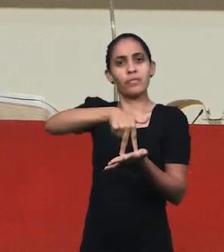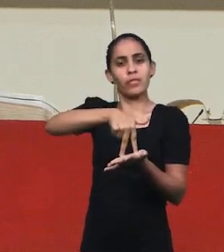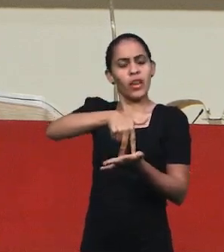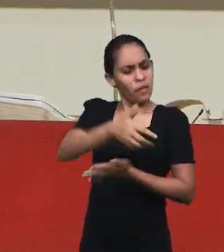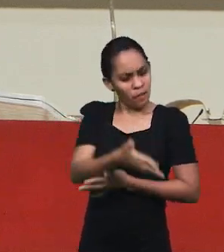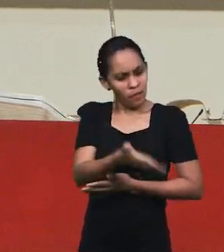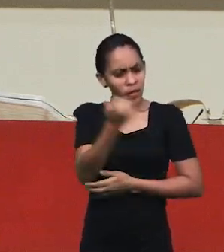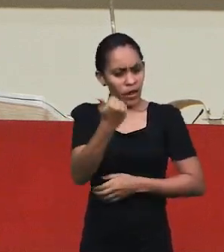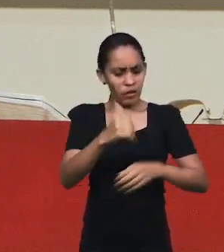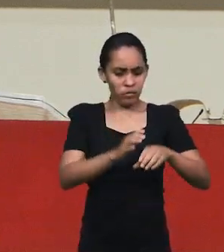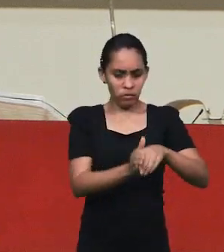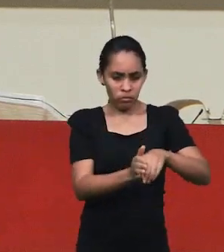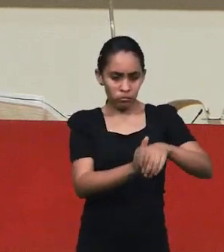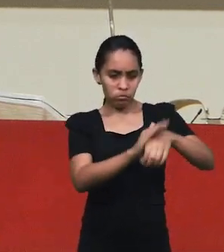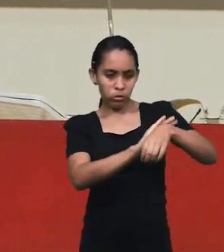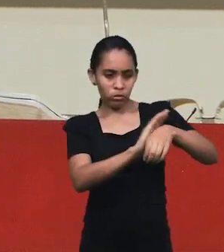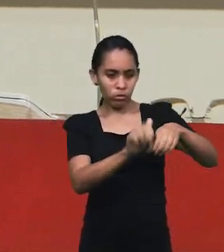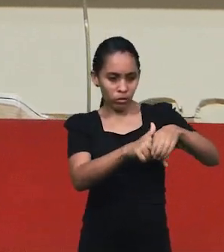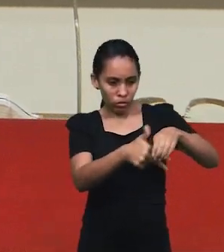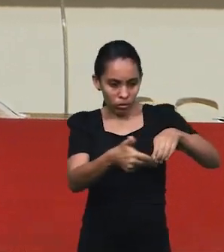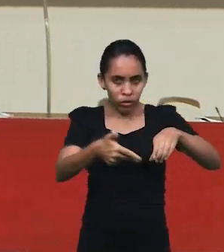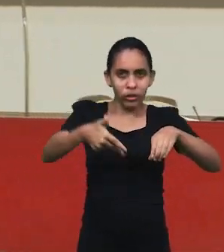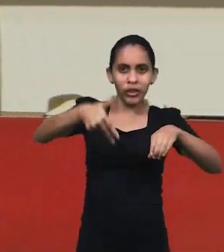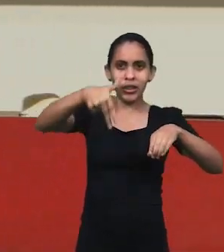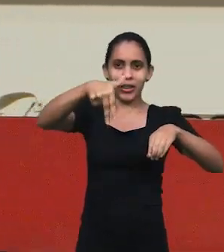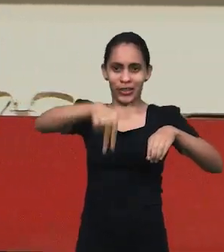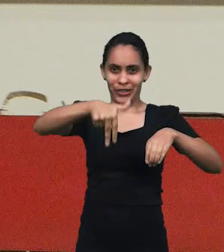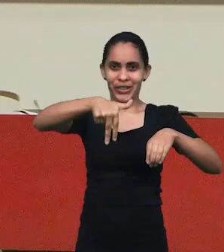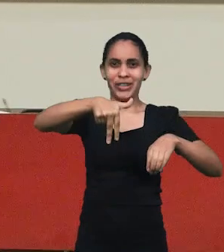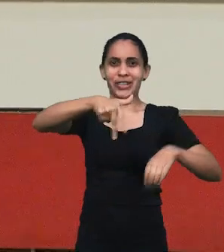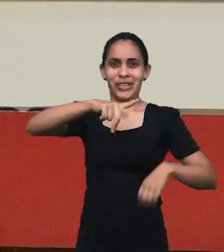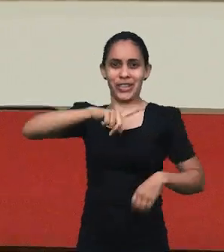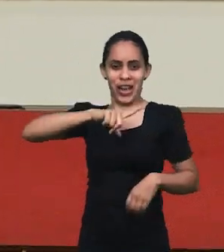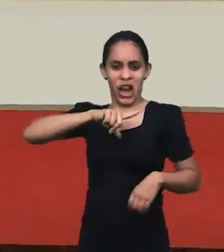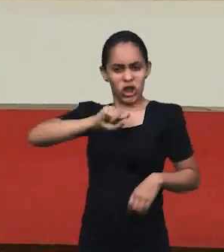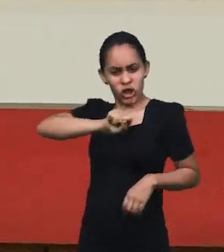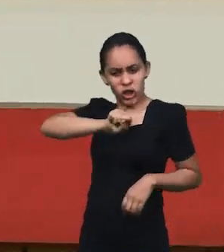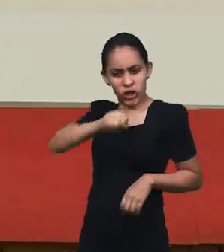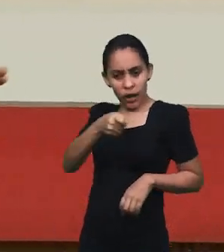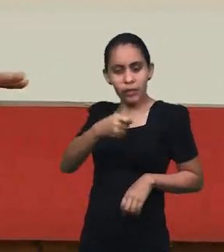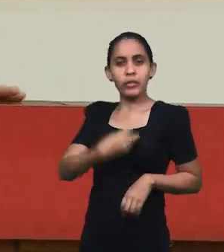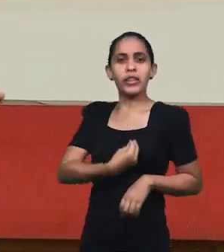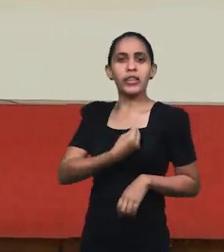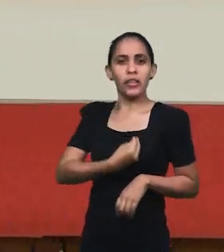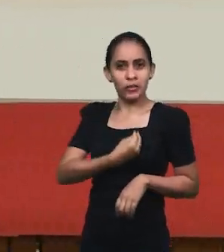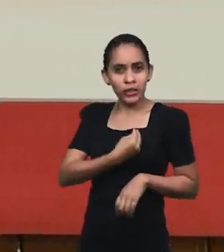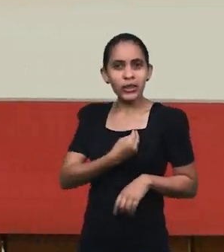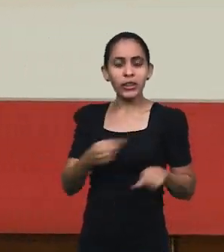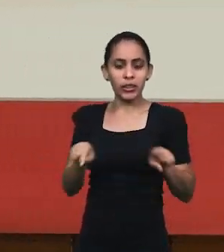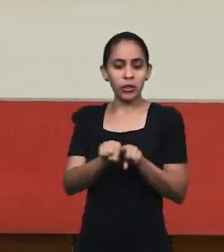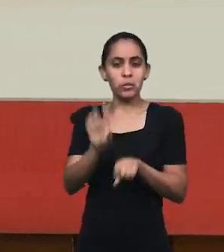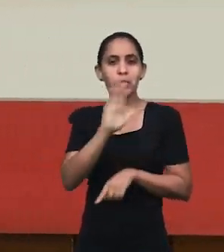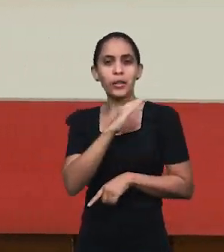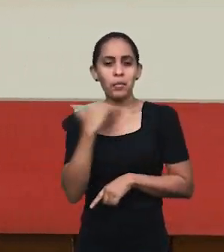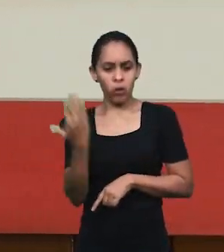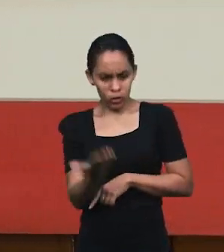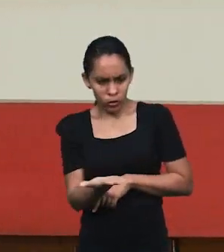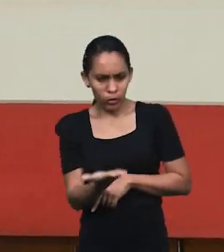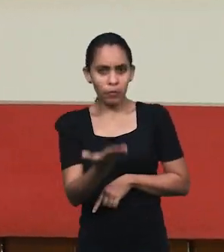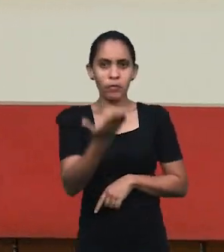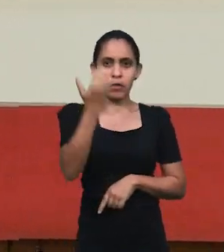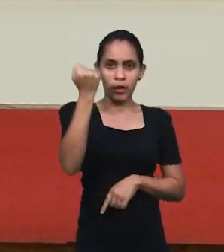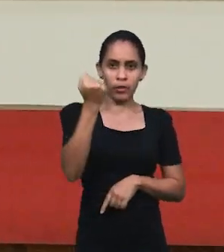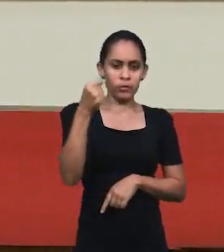ressuscita, sai do sepulcro, traz contigo a chave da vida e da morte.